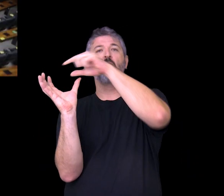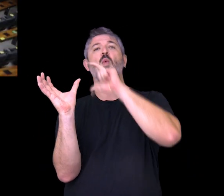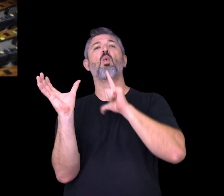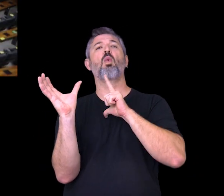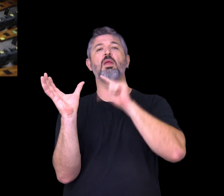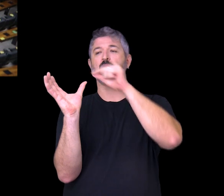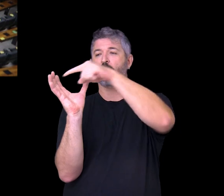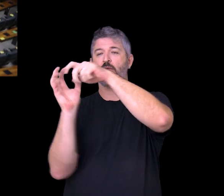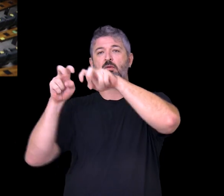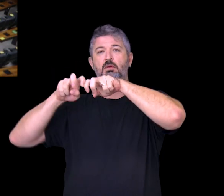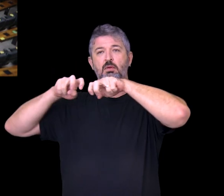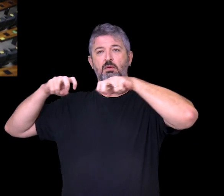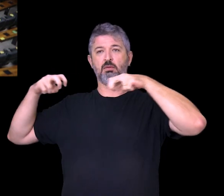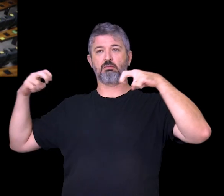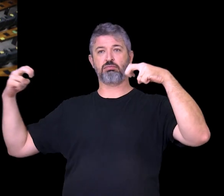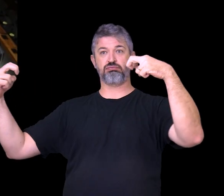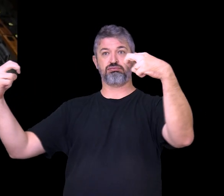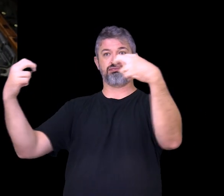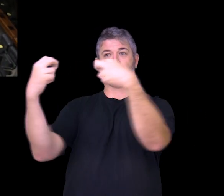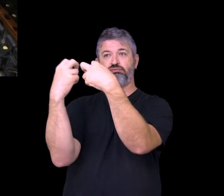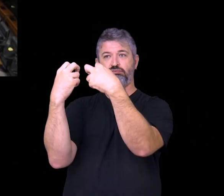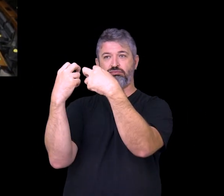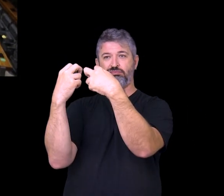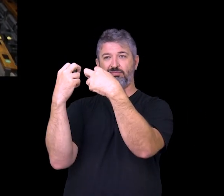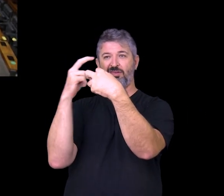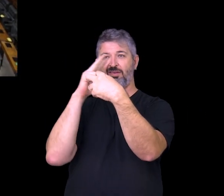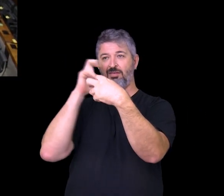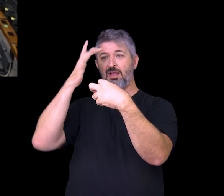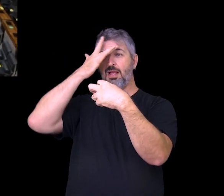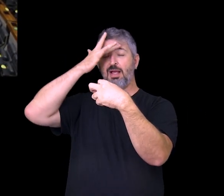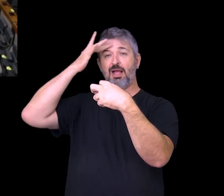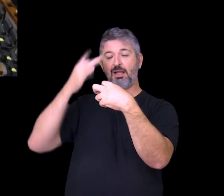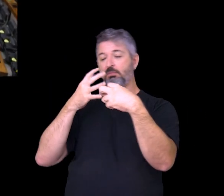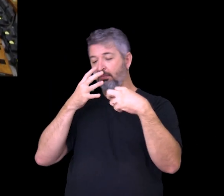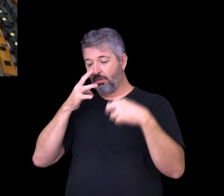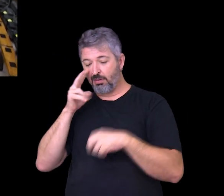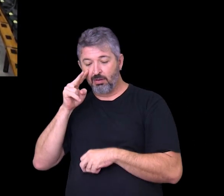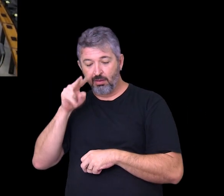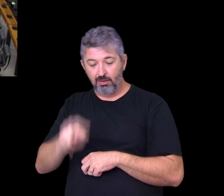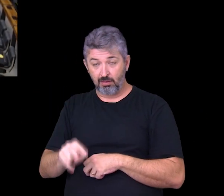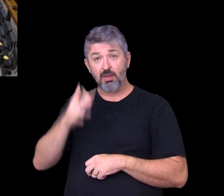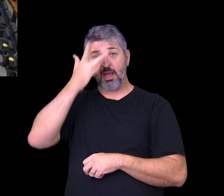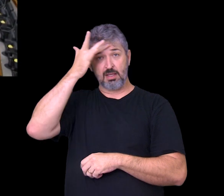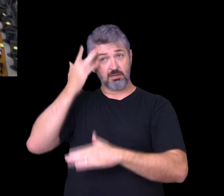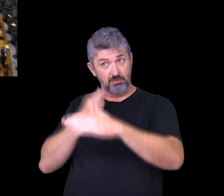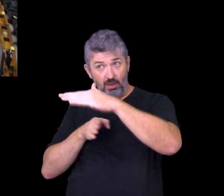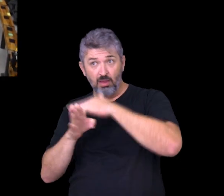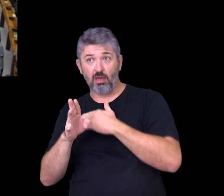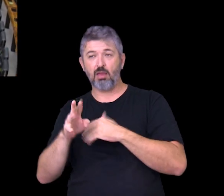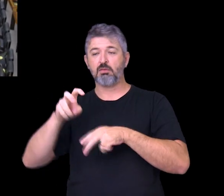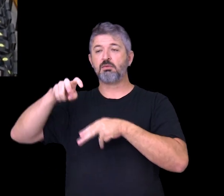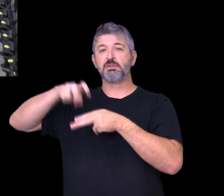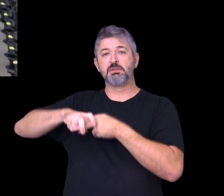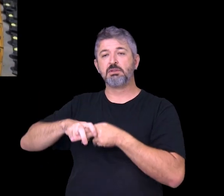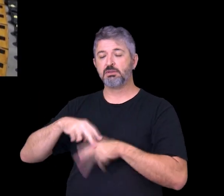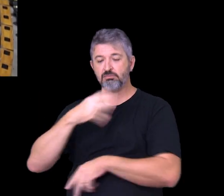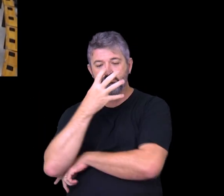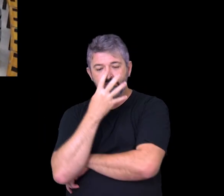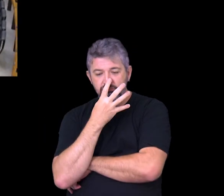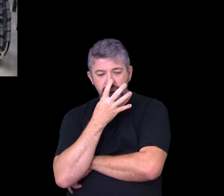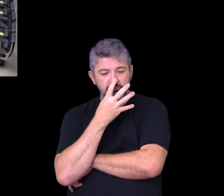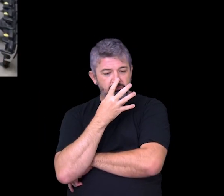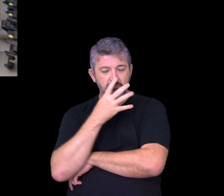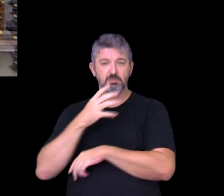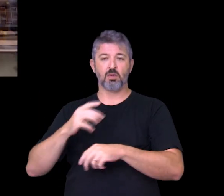É uma galeria imensa para o público. Que as pessoas têm acesso. Tem acesso, elas entram por ali e assistem o